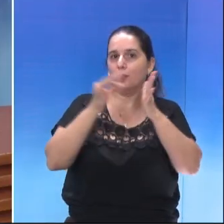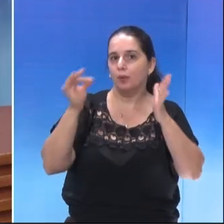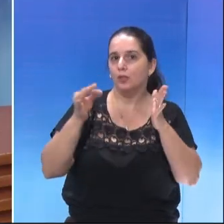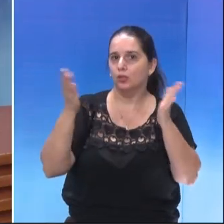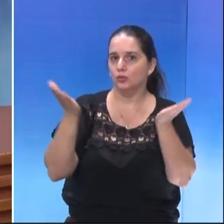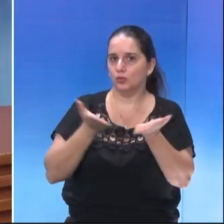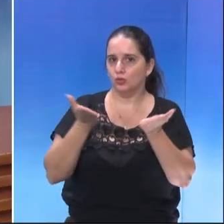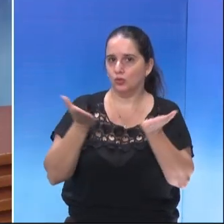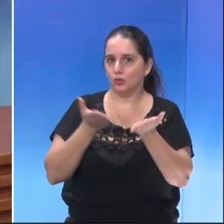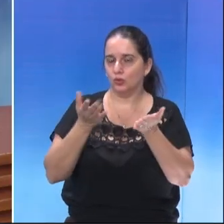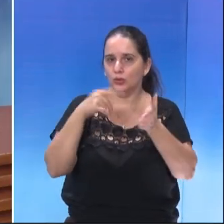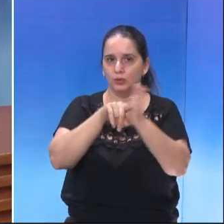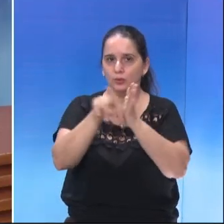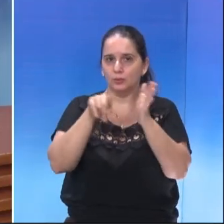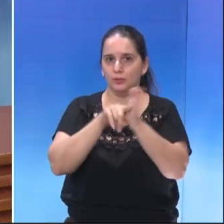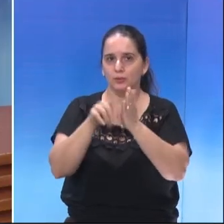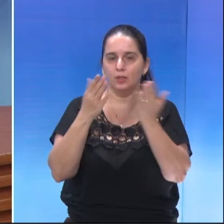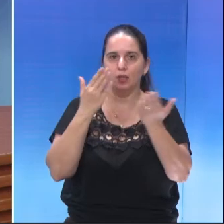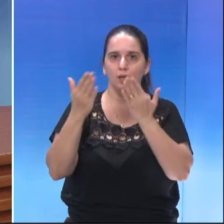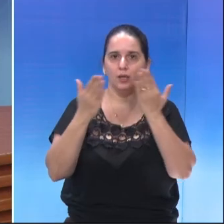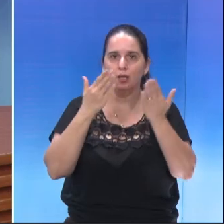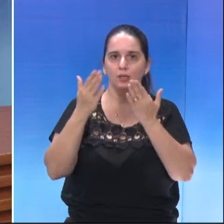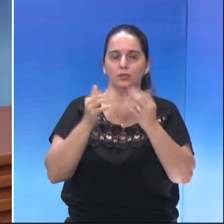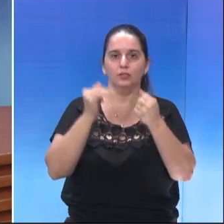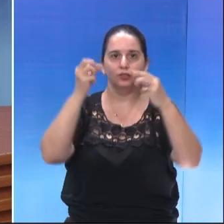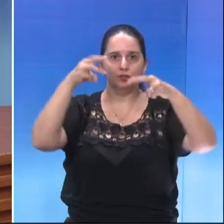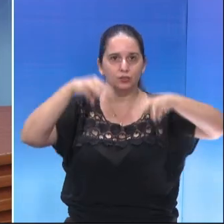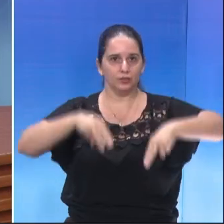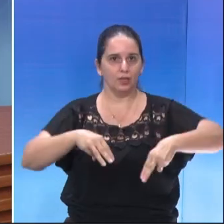dica, né? Essas questões analisadas. A gente